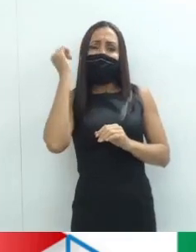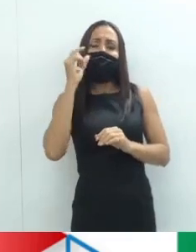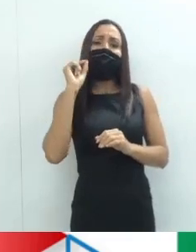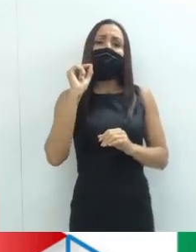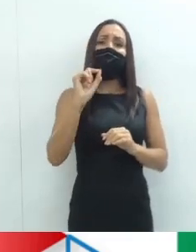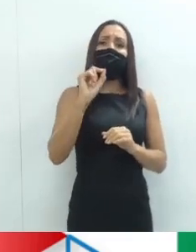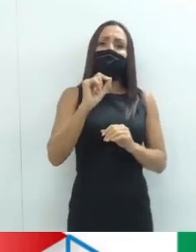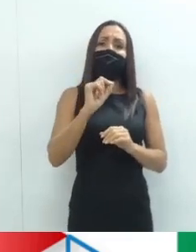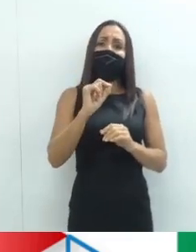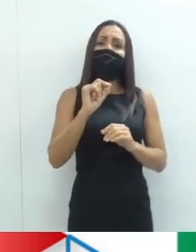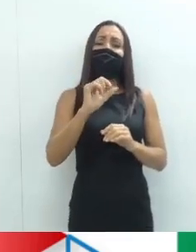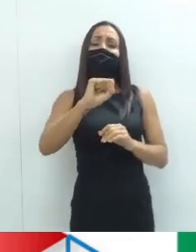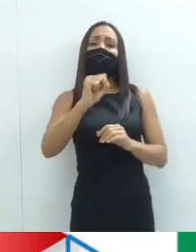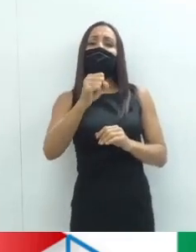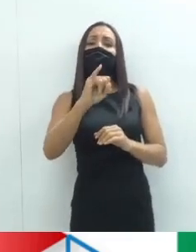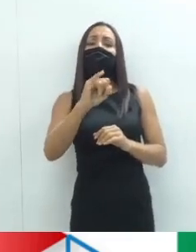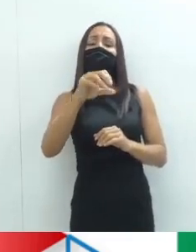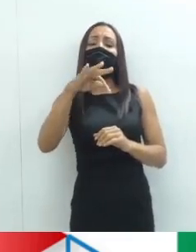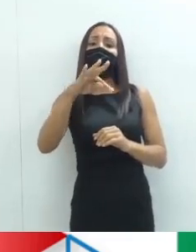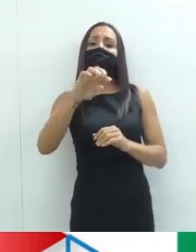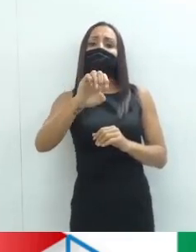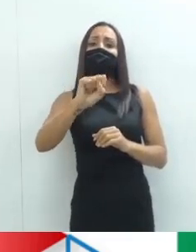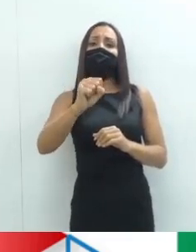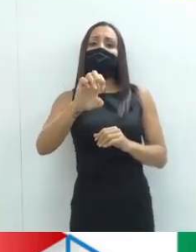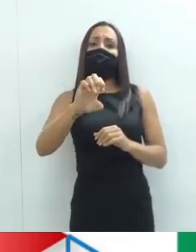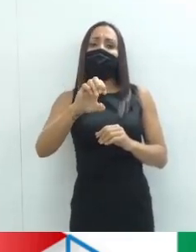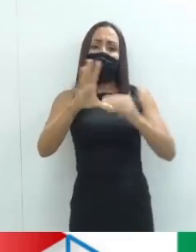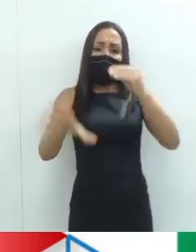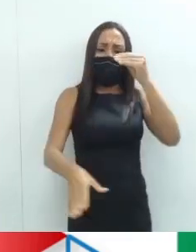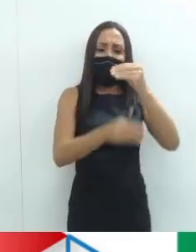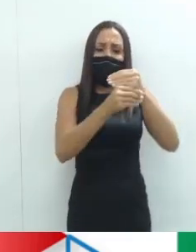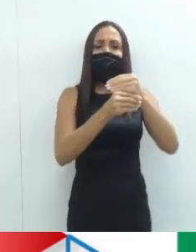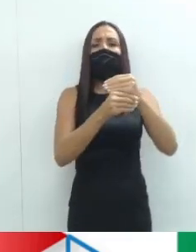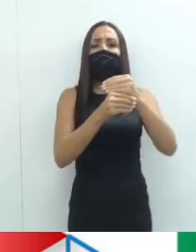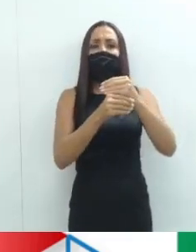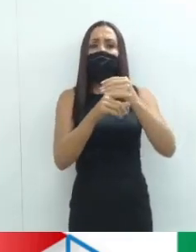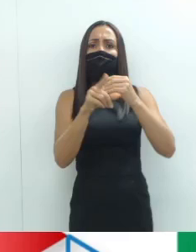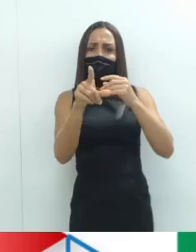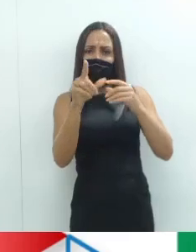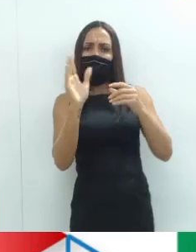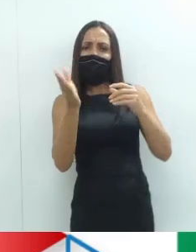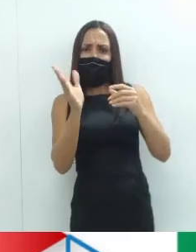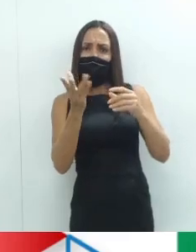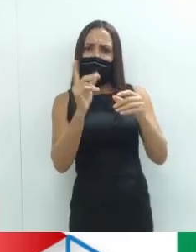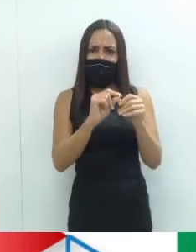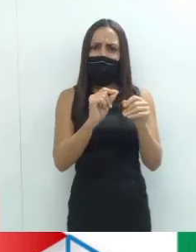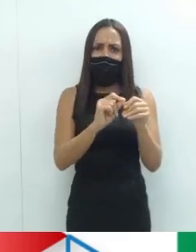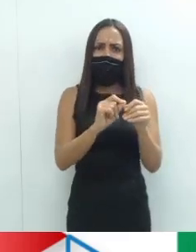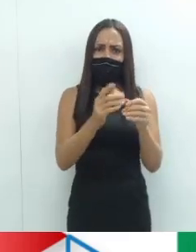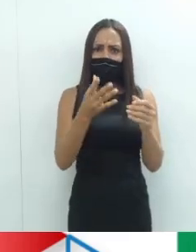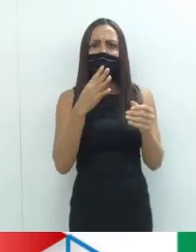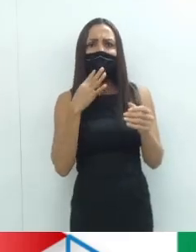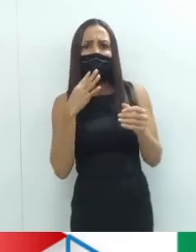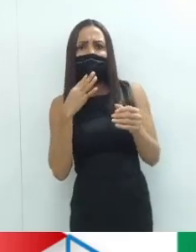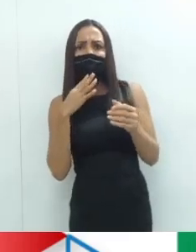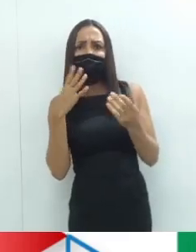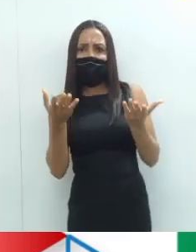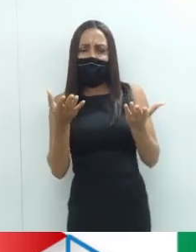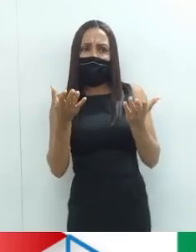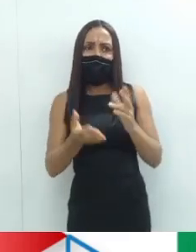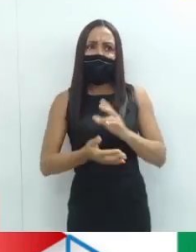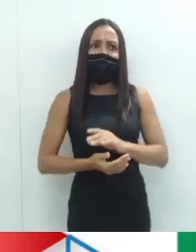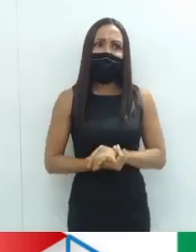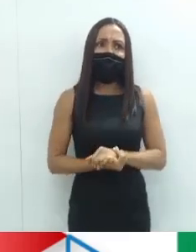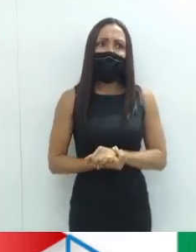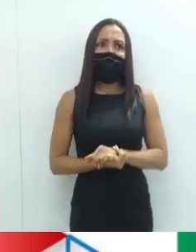uma síntese? Vocês já fizeram alguma síntese na vida de vocês? Sabem o que é sintetizar